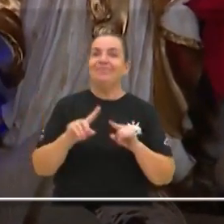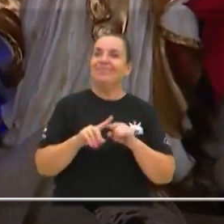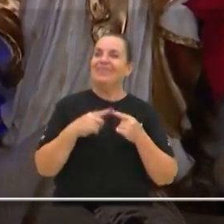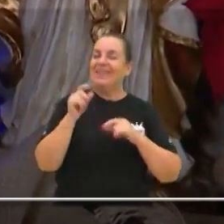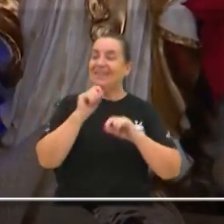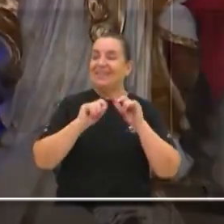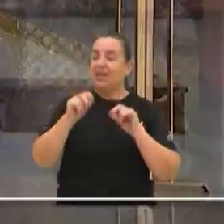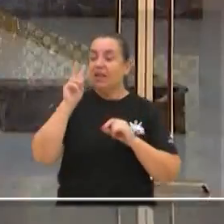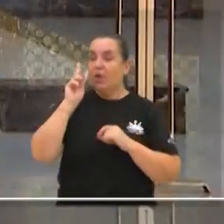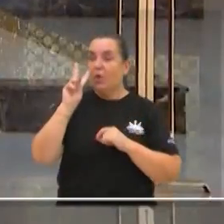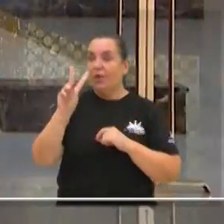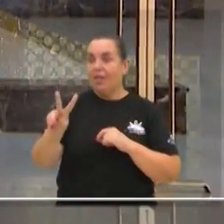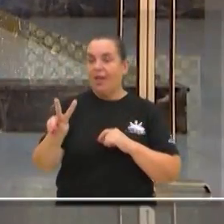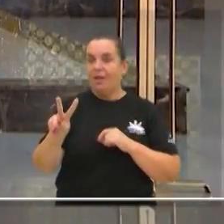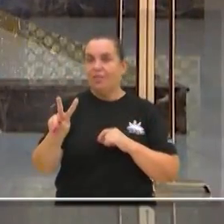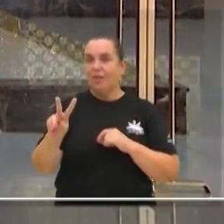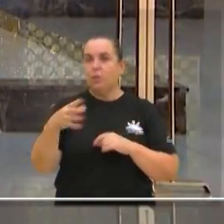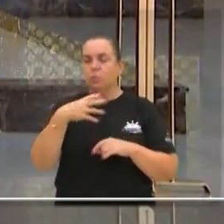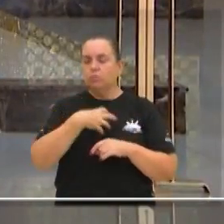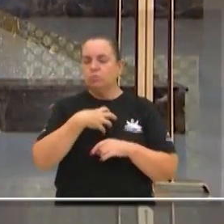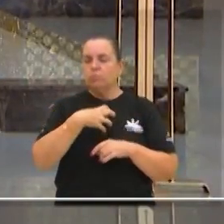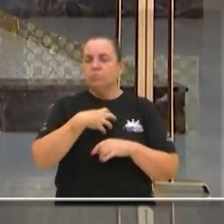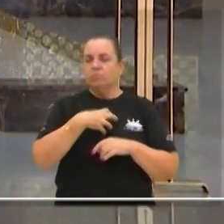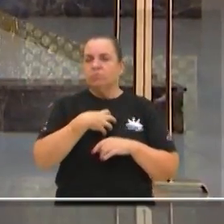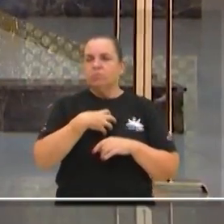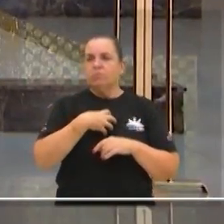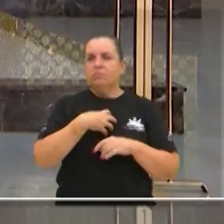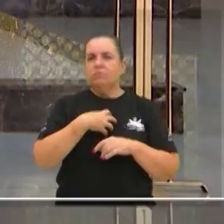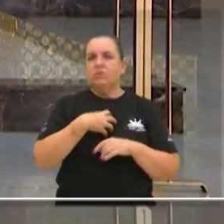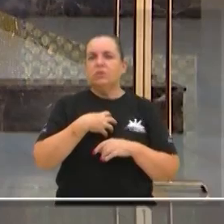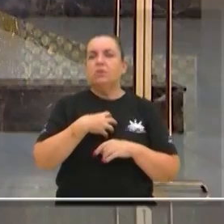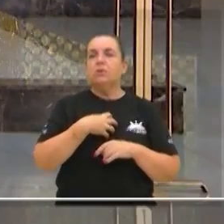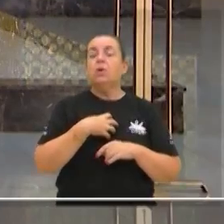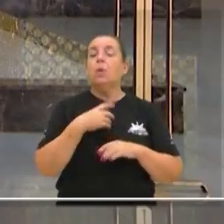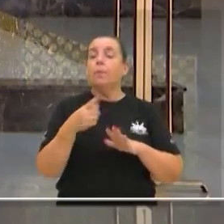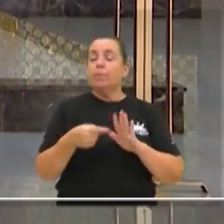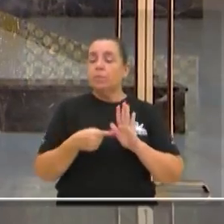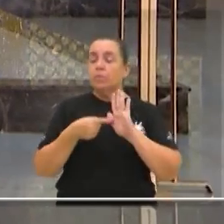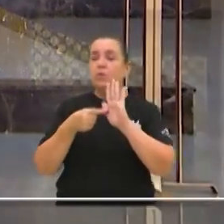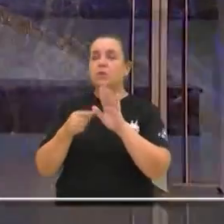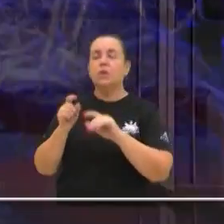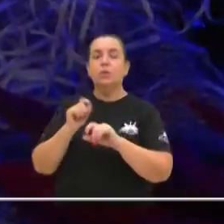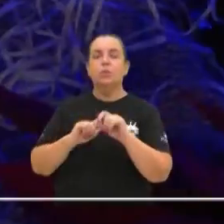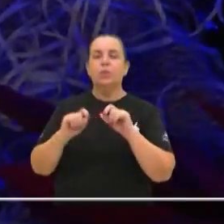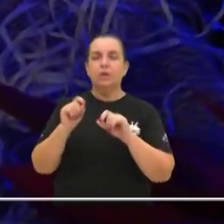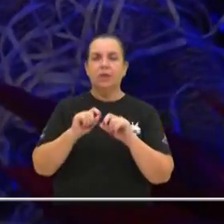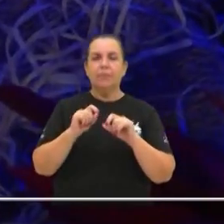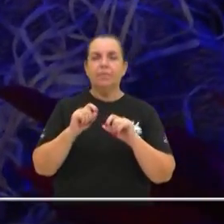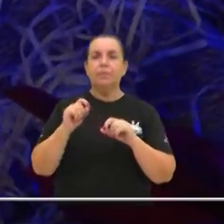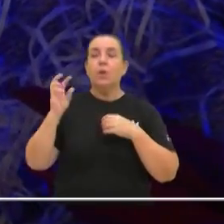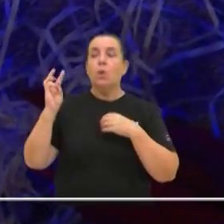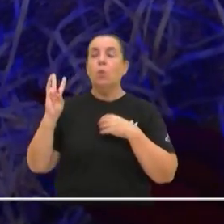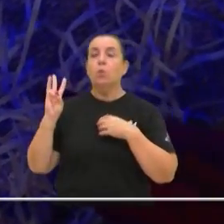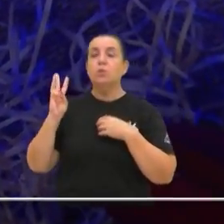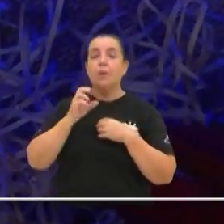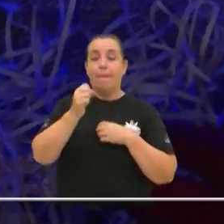Mas toda oitava de Natal mostra. Primeiro foram os